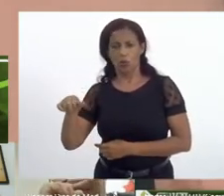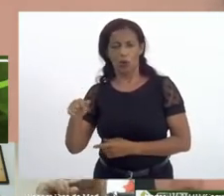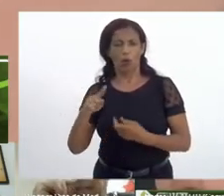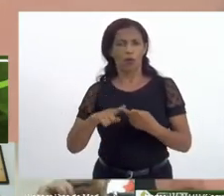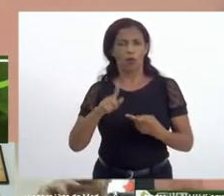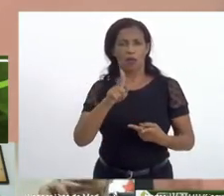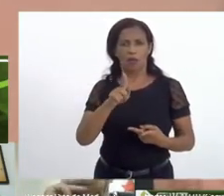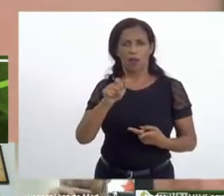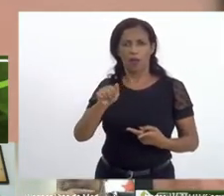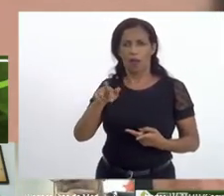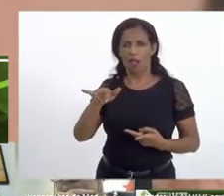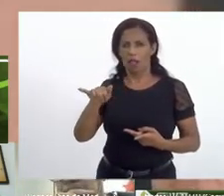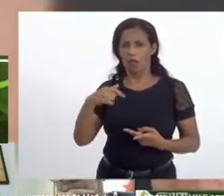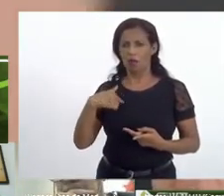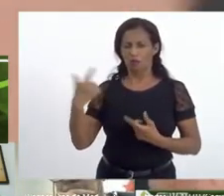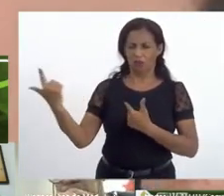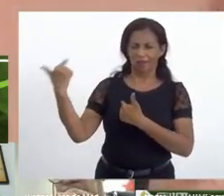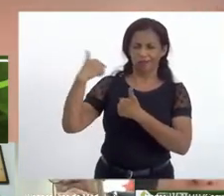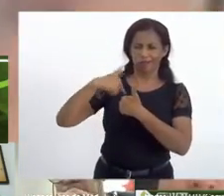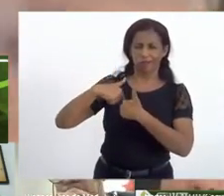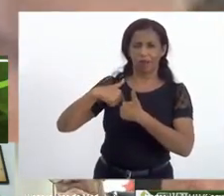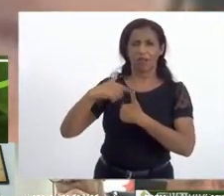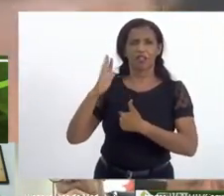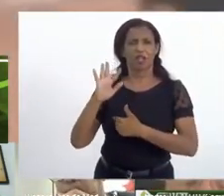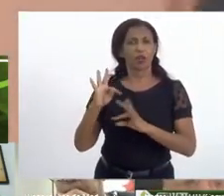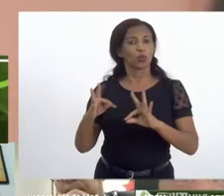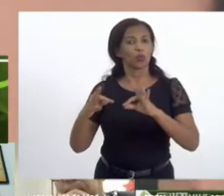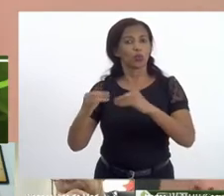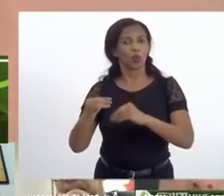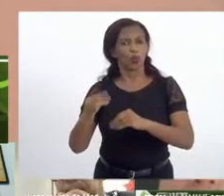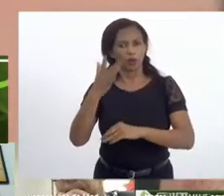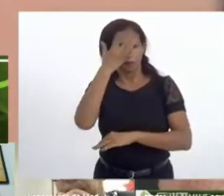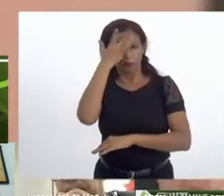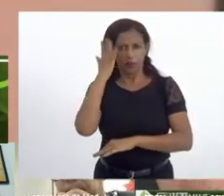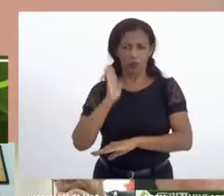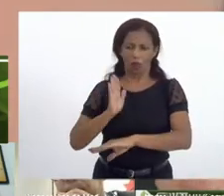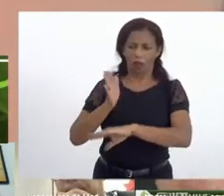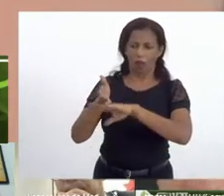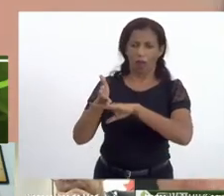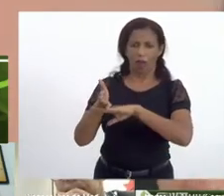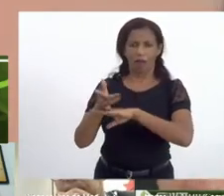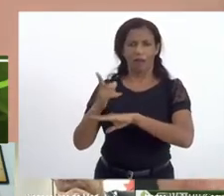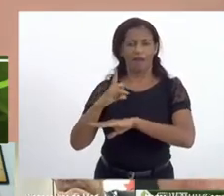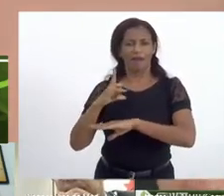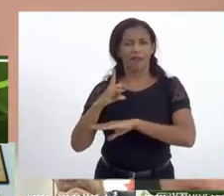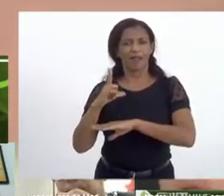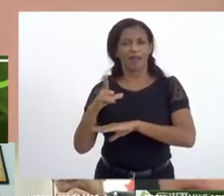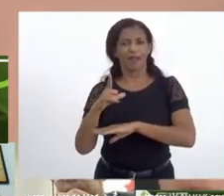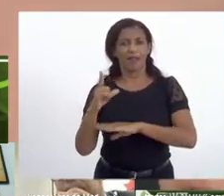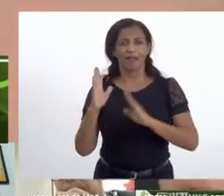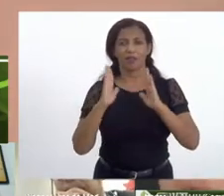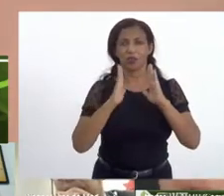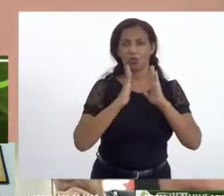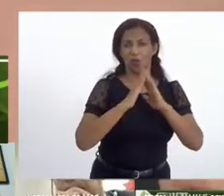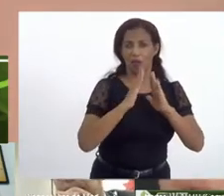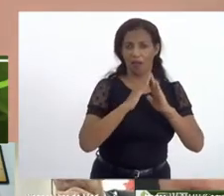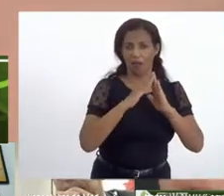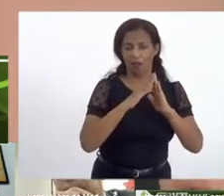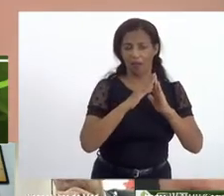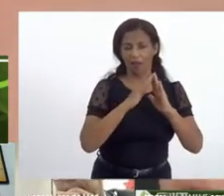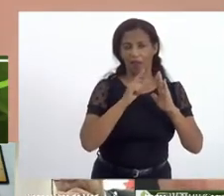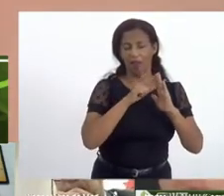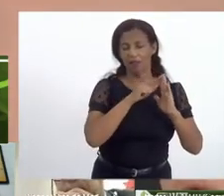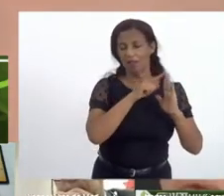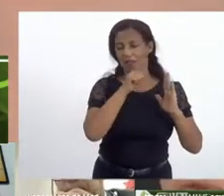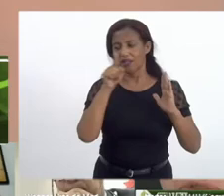recebi até algumas críticas. Todo passageiro quer embarcar na porta da sua casa, descer na porta do